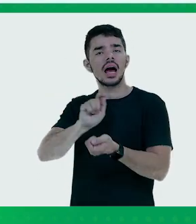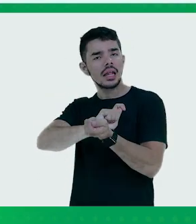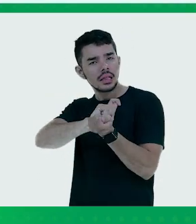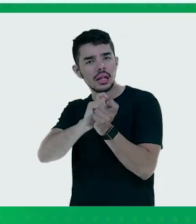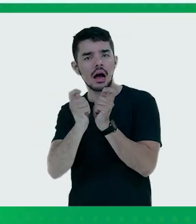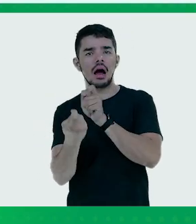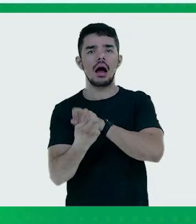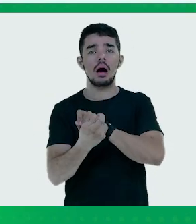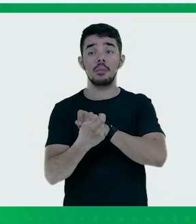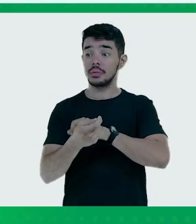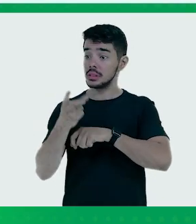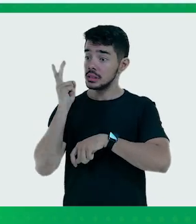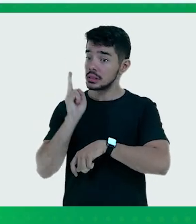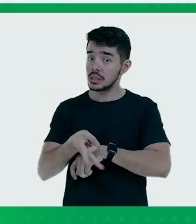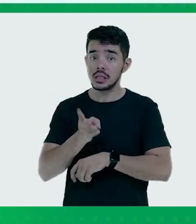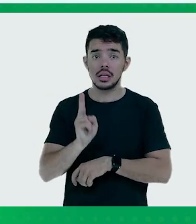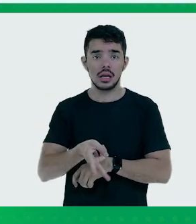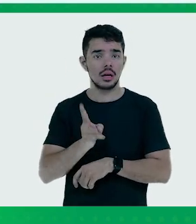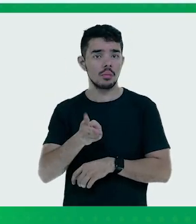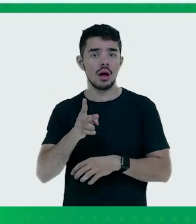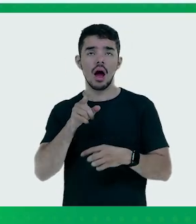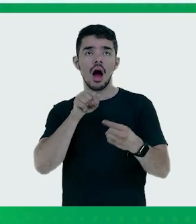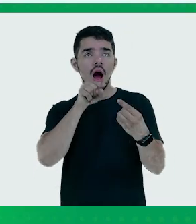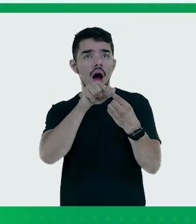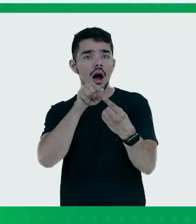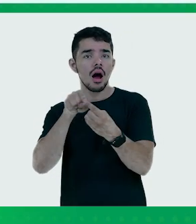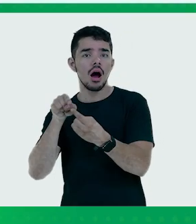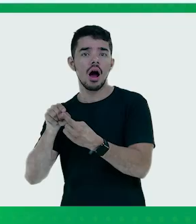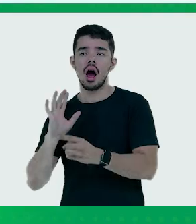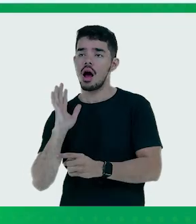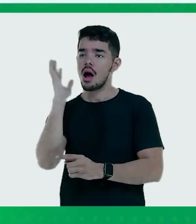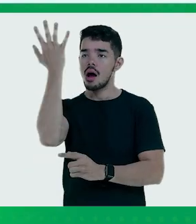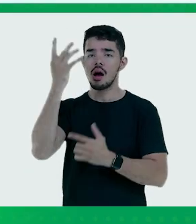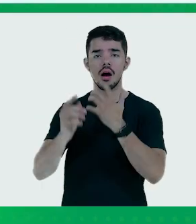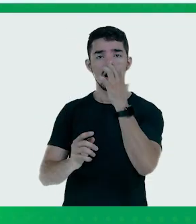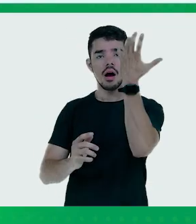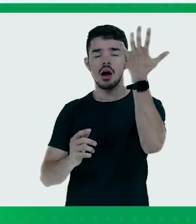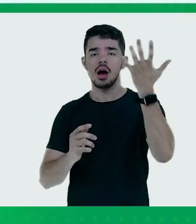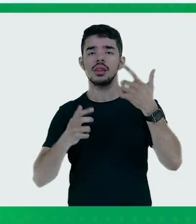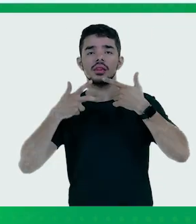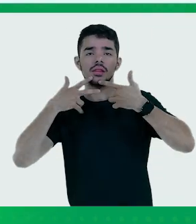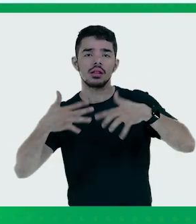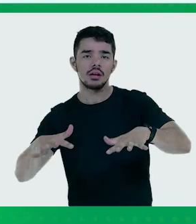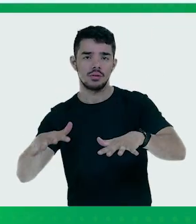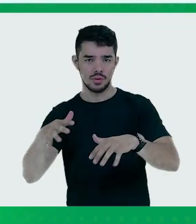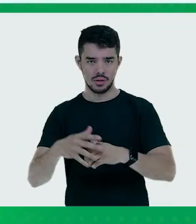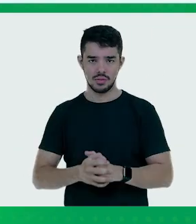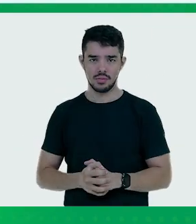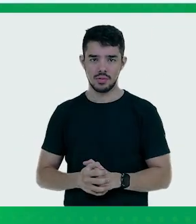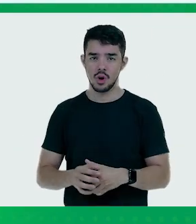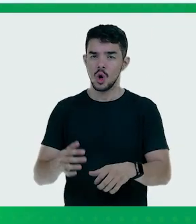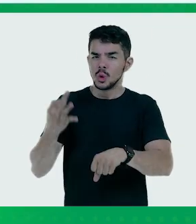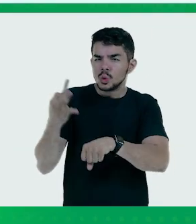adapta constantemente às condições naturais da região,